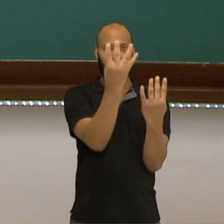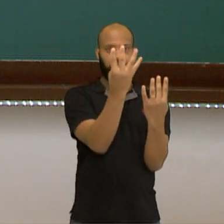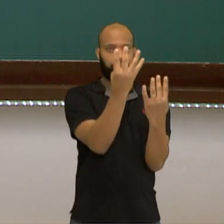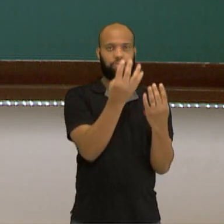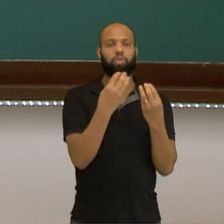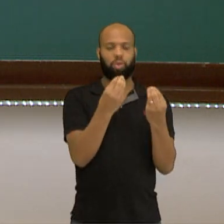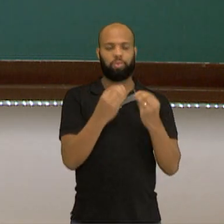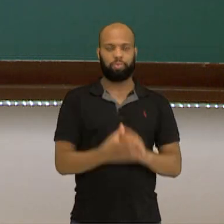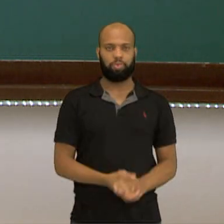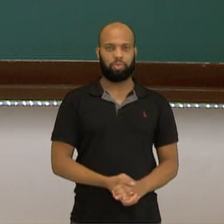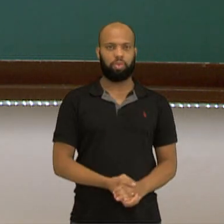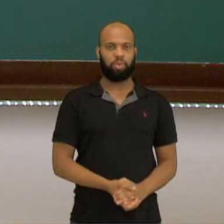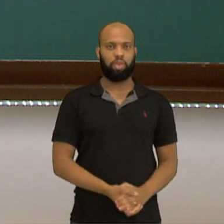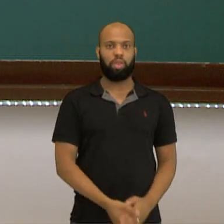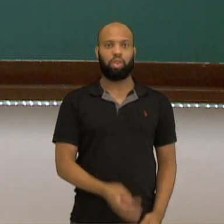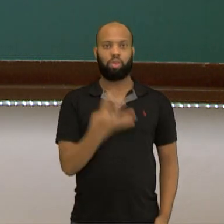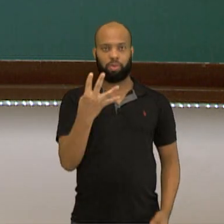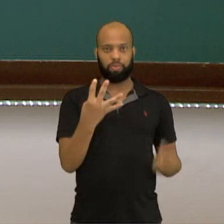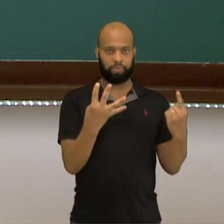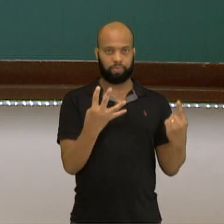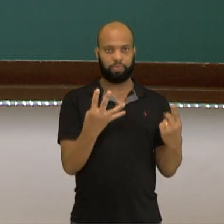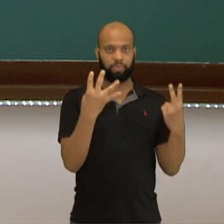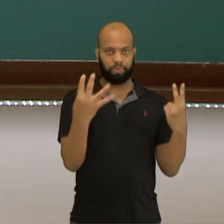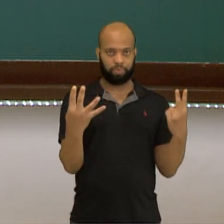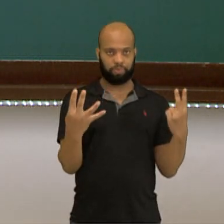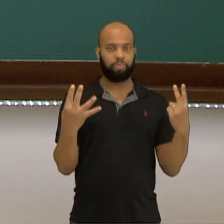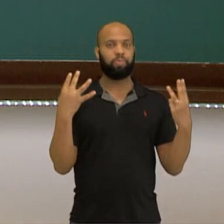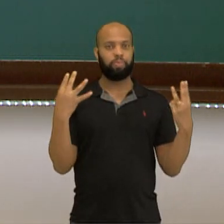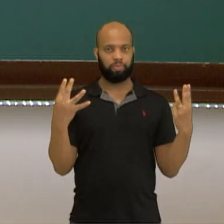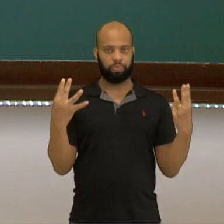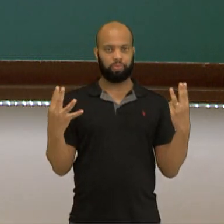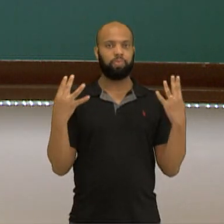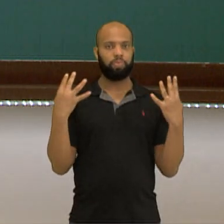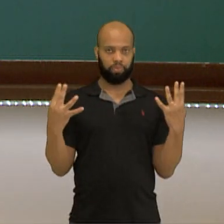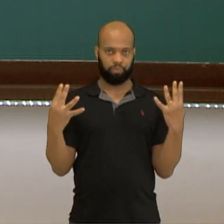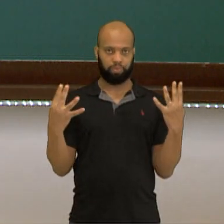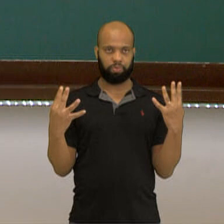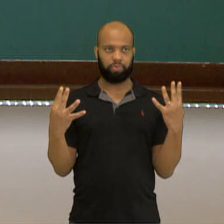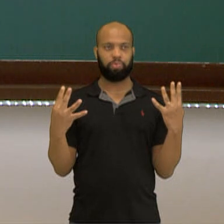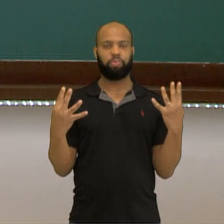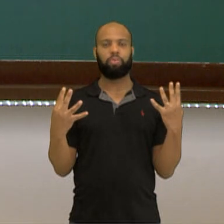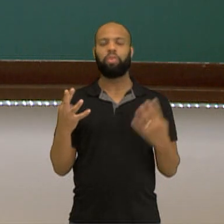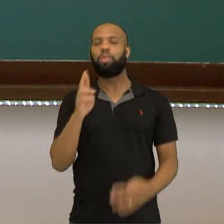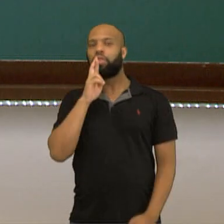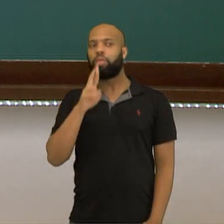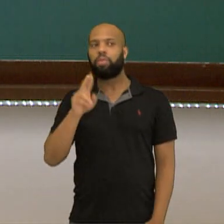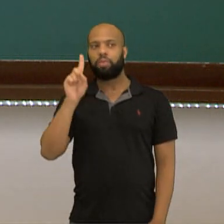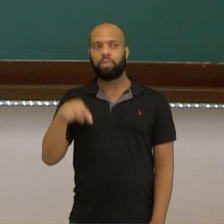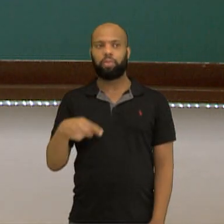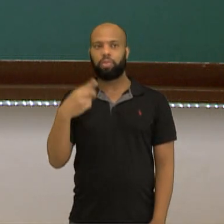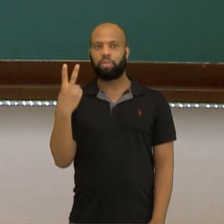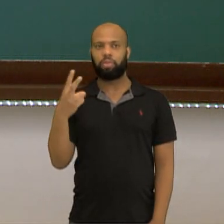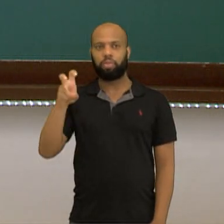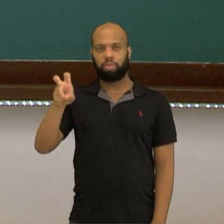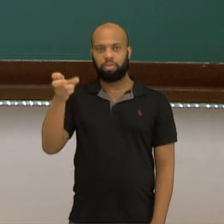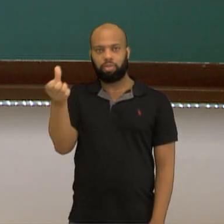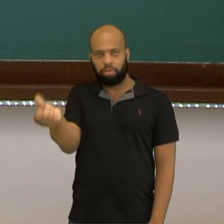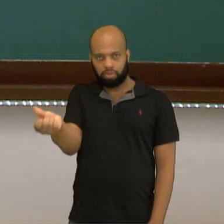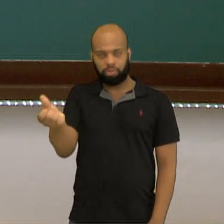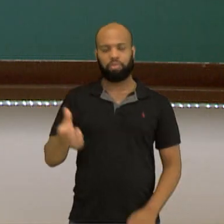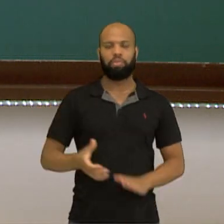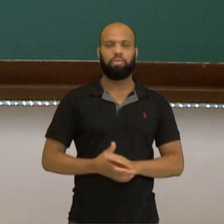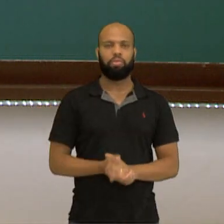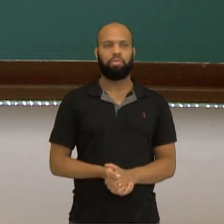vai se repetir 4 vezes. 4 vezes 4, 16, 16 vezes 4,